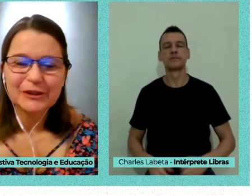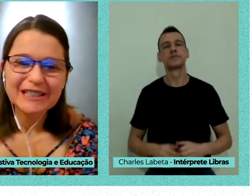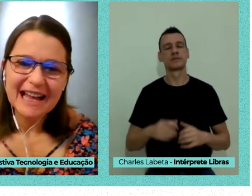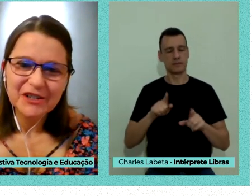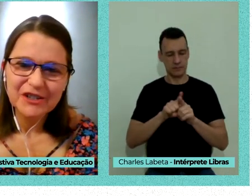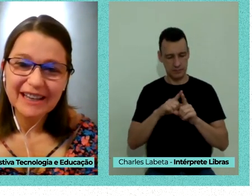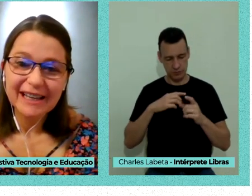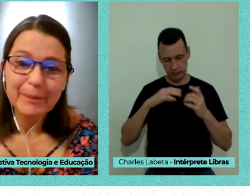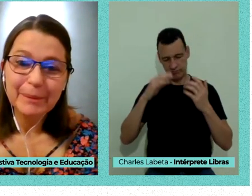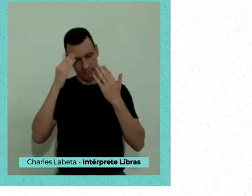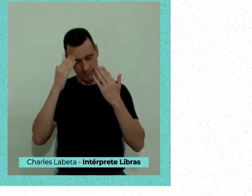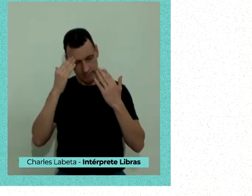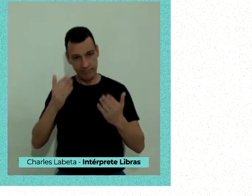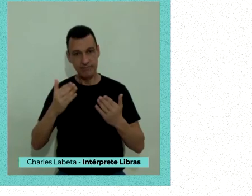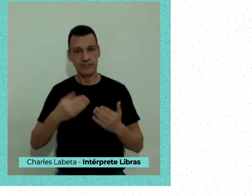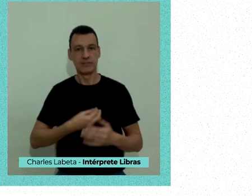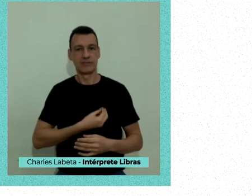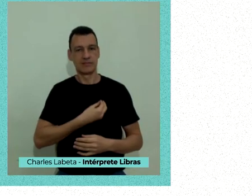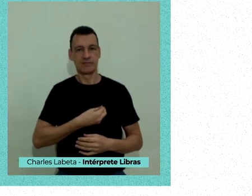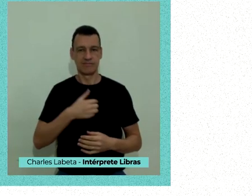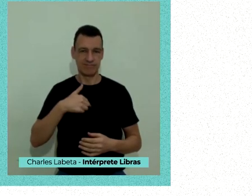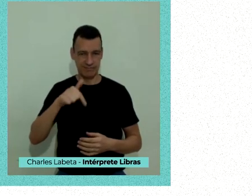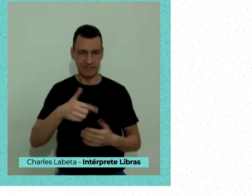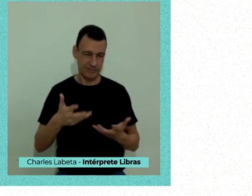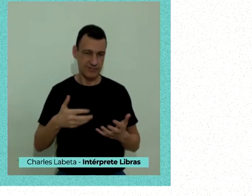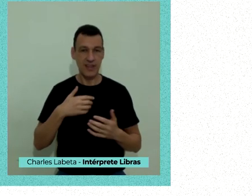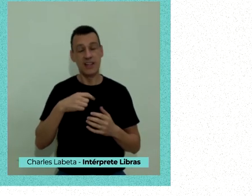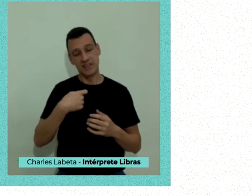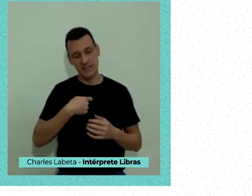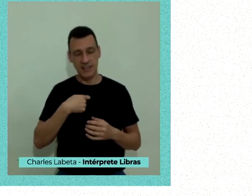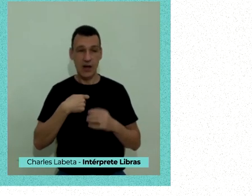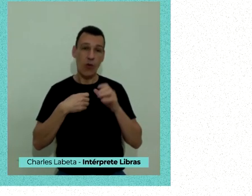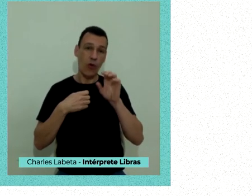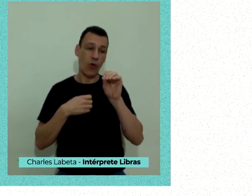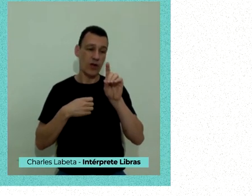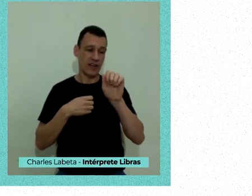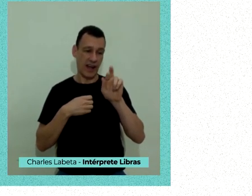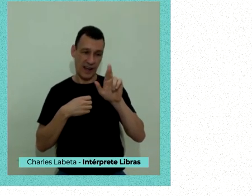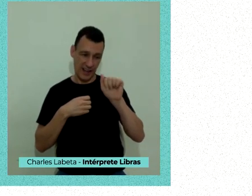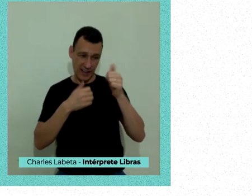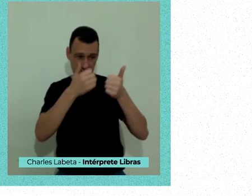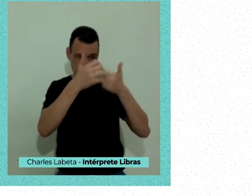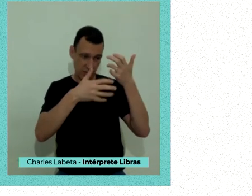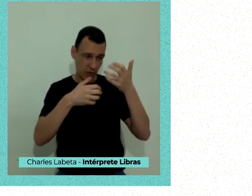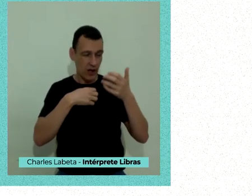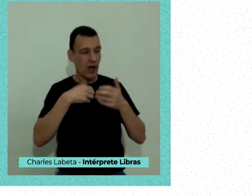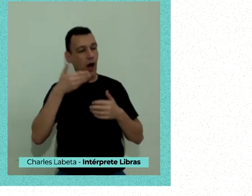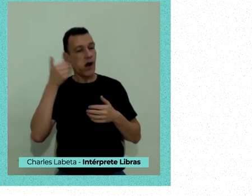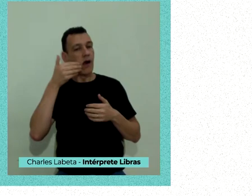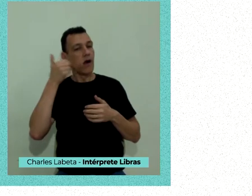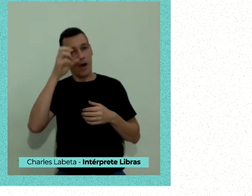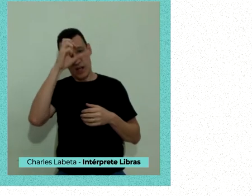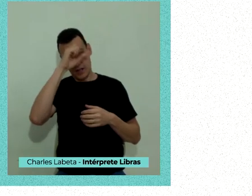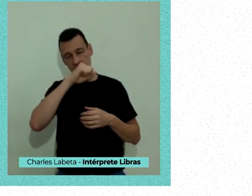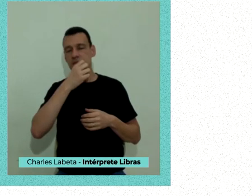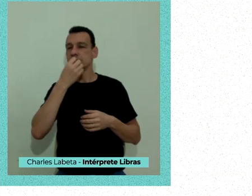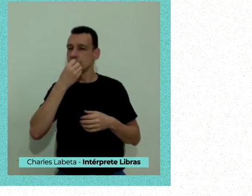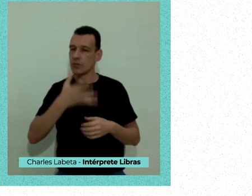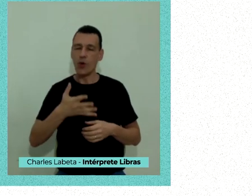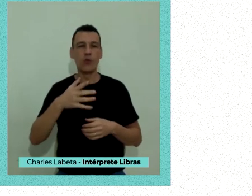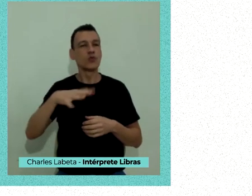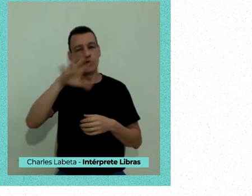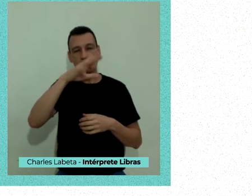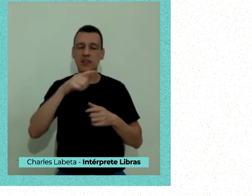agradecer a oportunidade de estar aqui aprendendo contigo, Aldara, com vocês todos, né? É sempre uma troca.